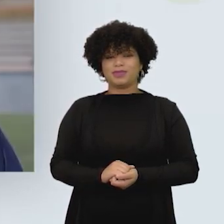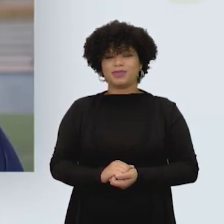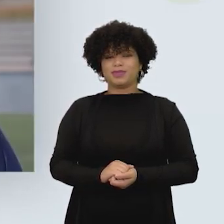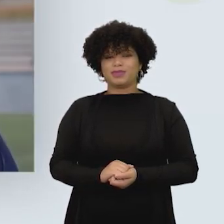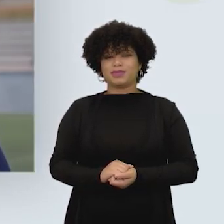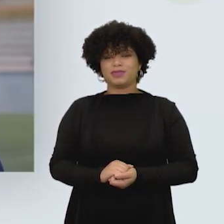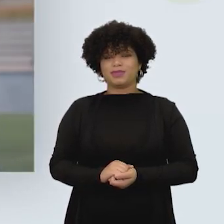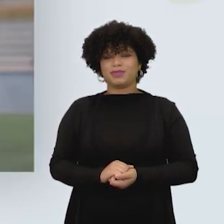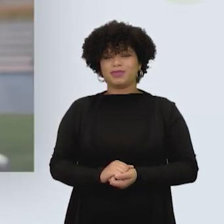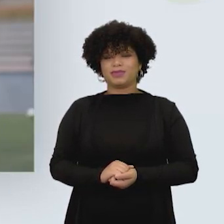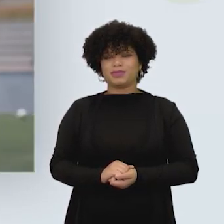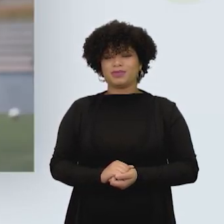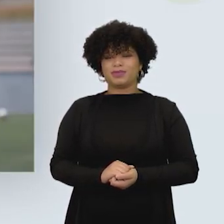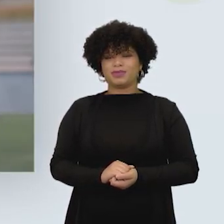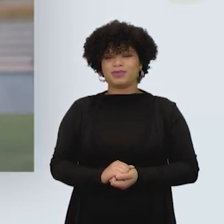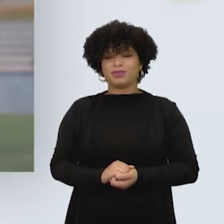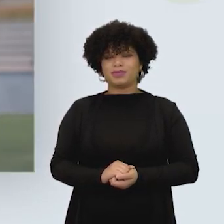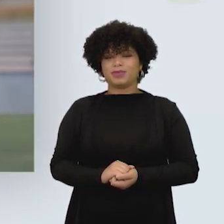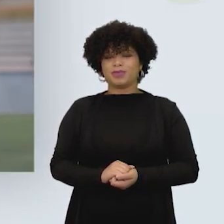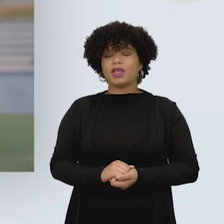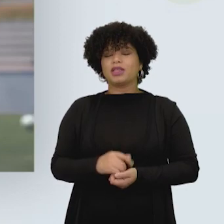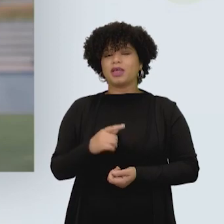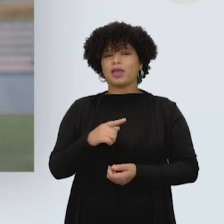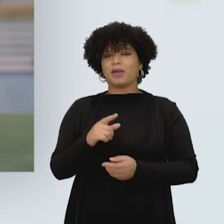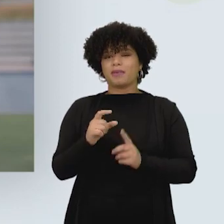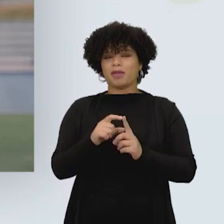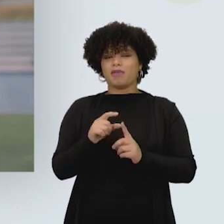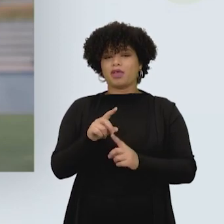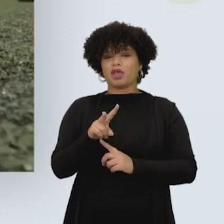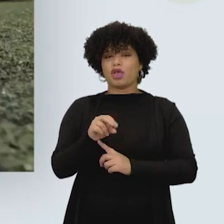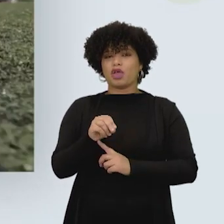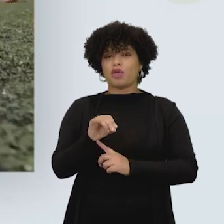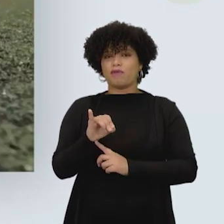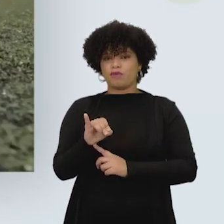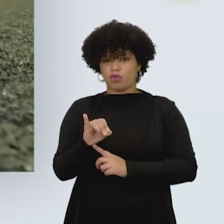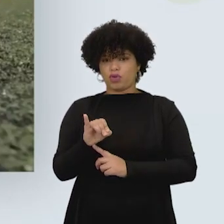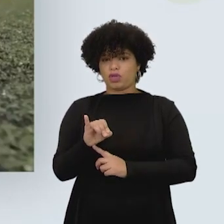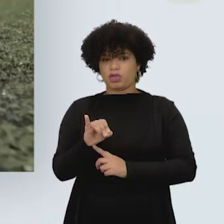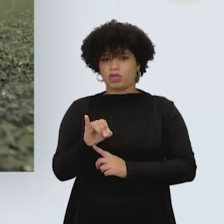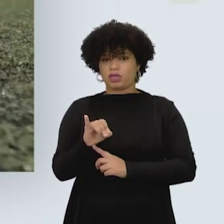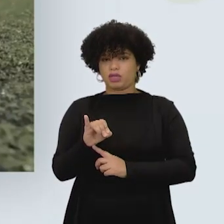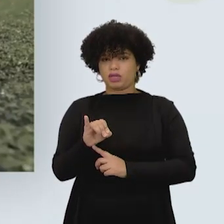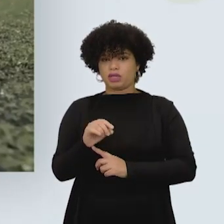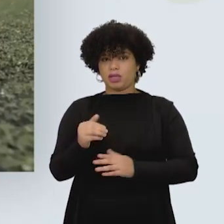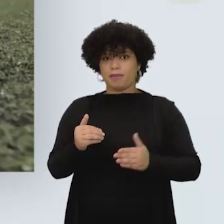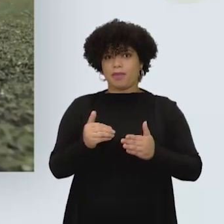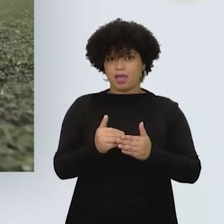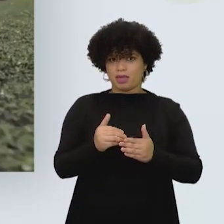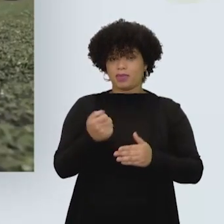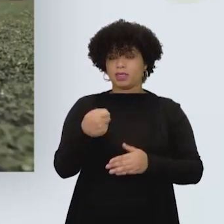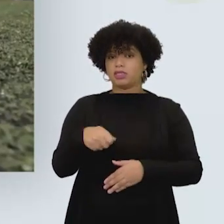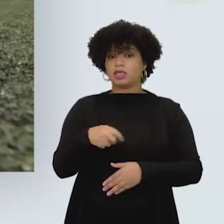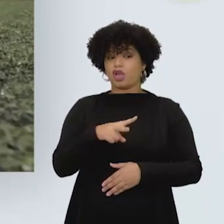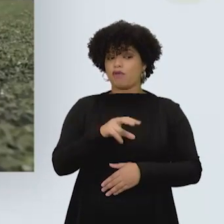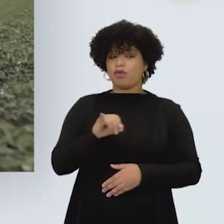Outra coisa muito importante é a palavra do voe. Quem vai marcar tem que falar a palavra voe. Vai